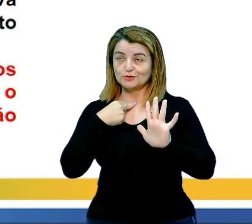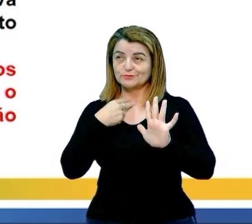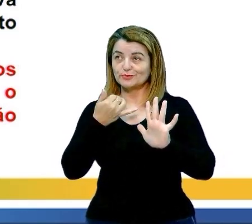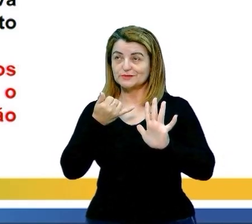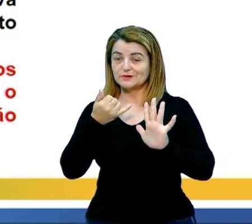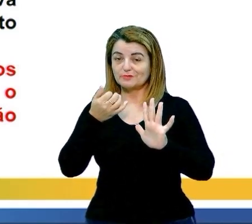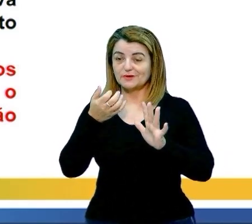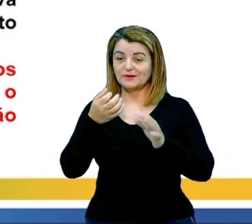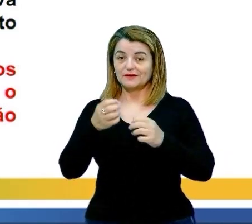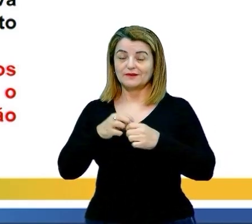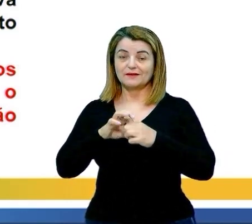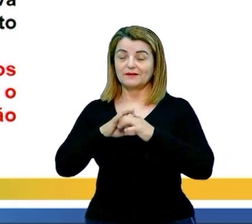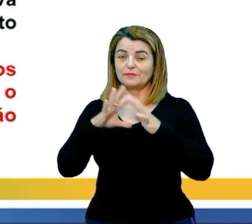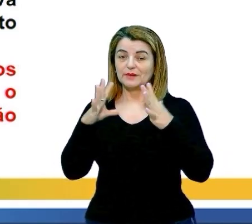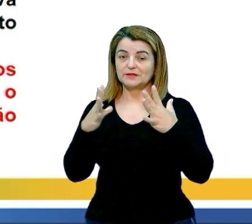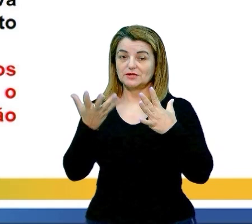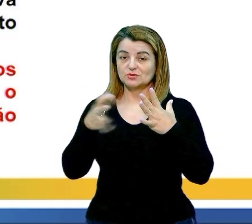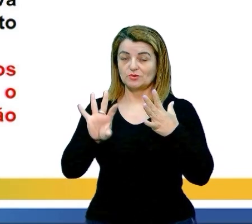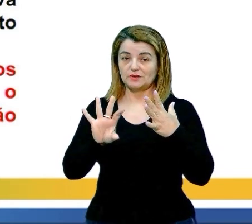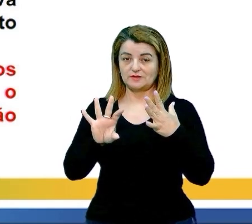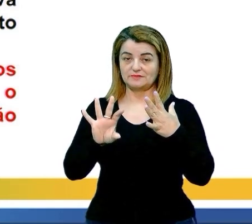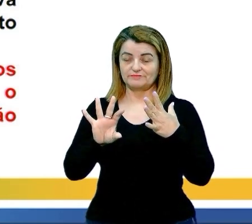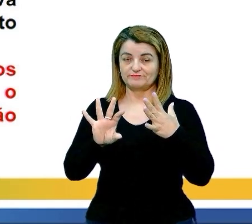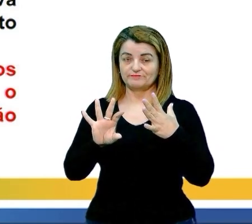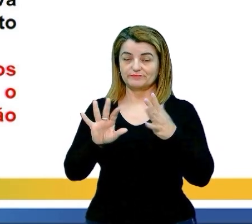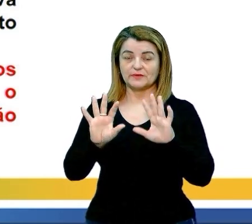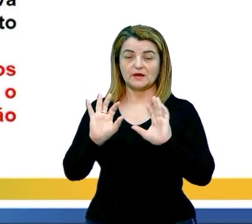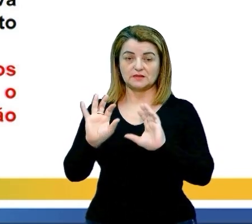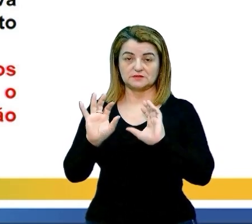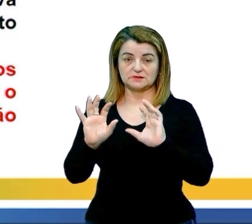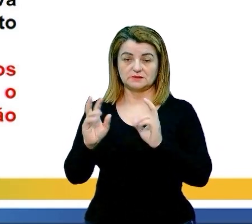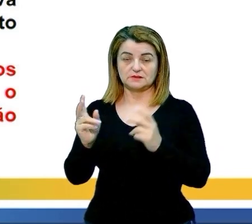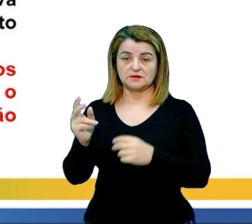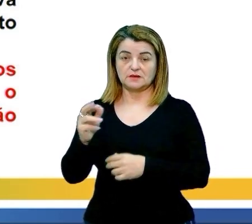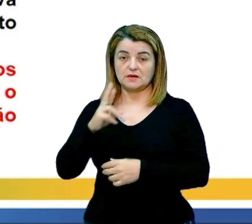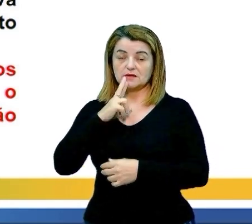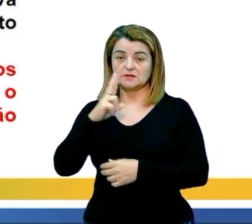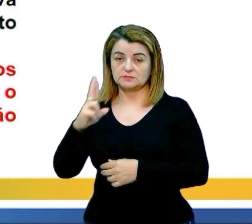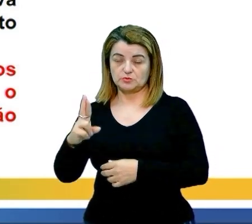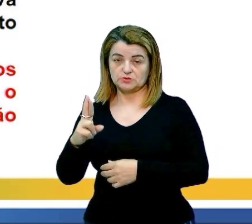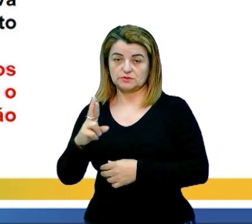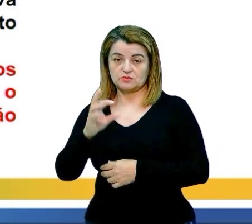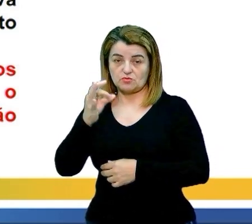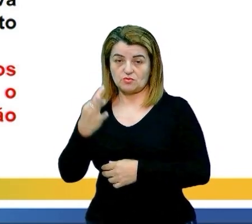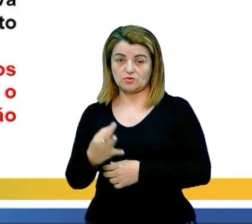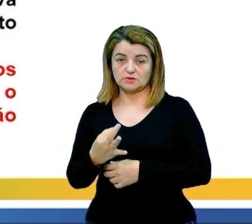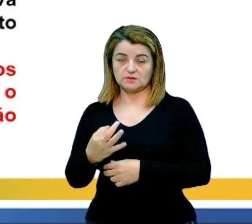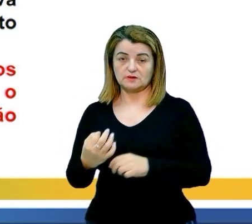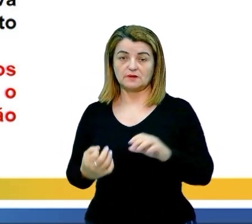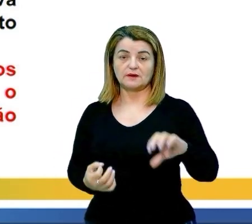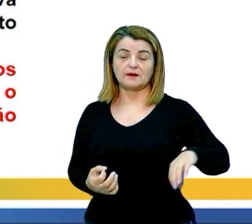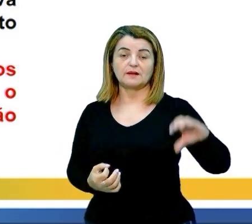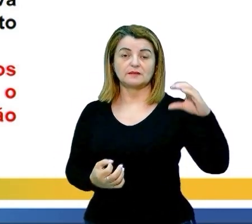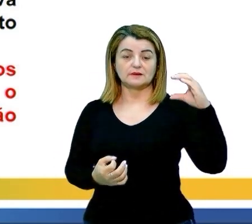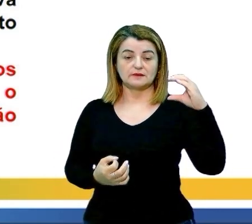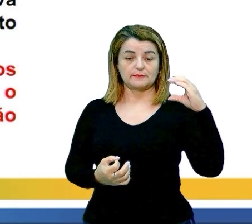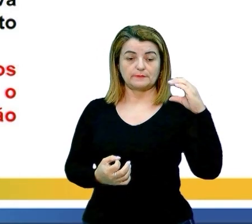tanto Foucault como Oliveira embarcam nessa ideia. Portanto, a resposta correta é a letra